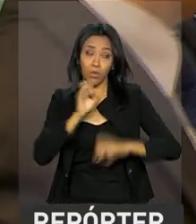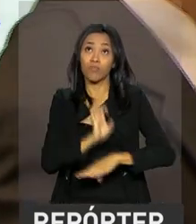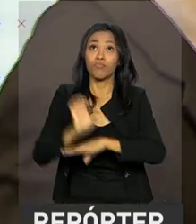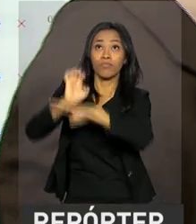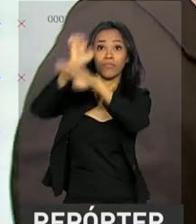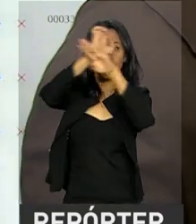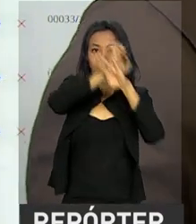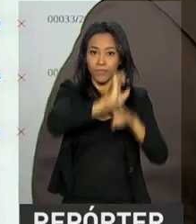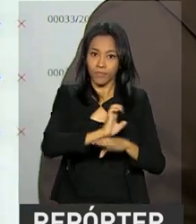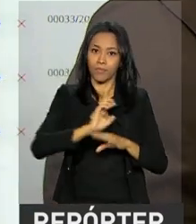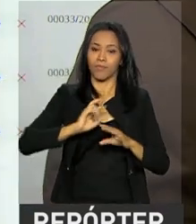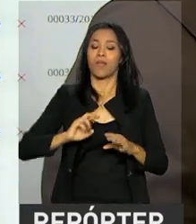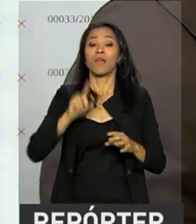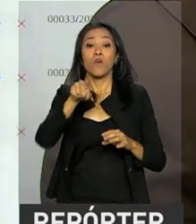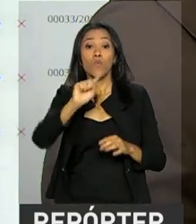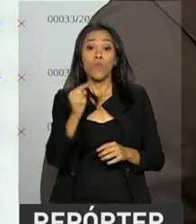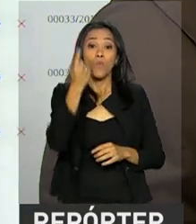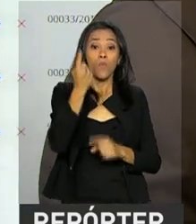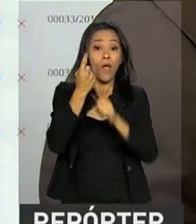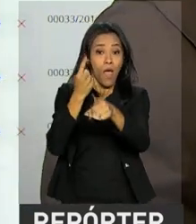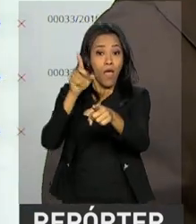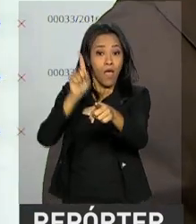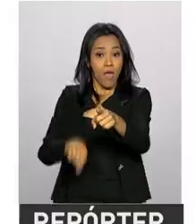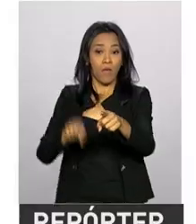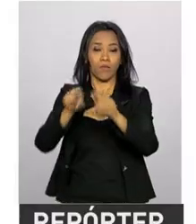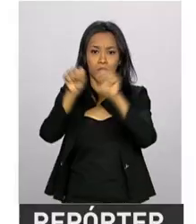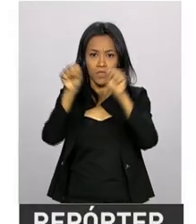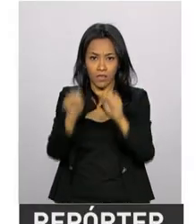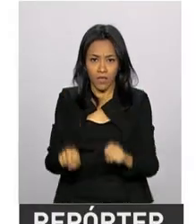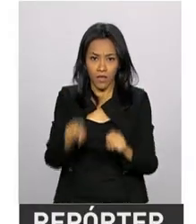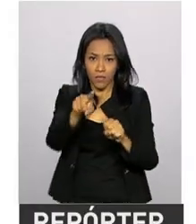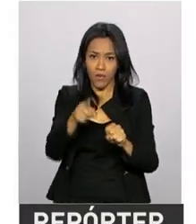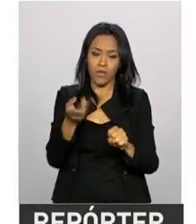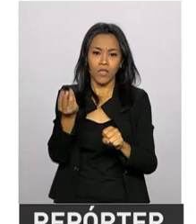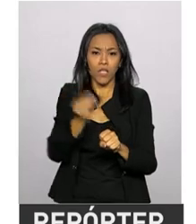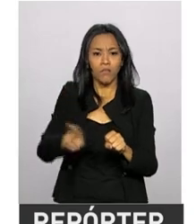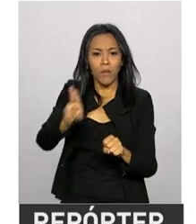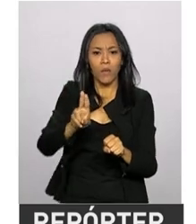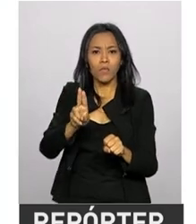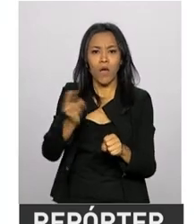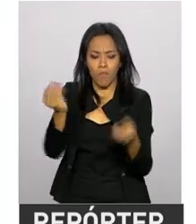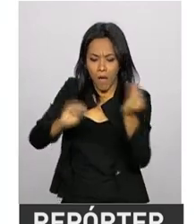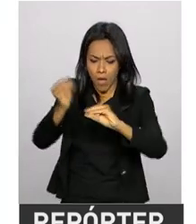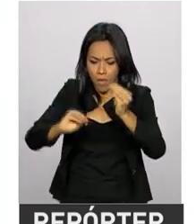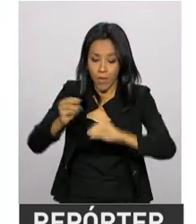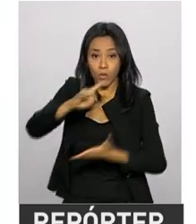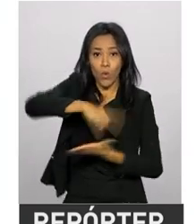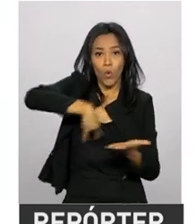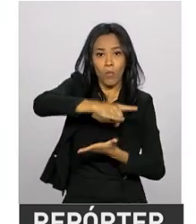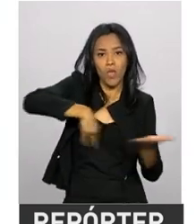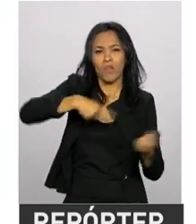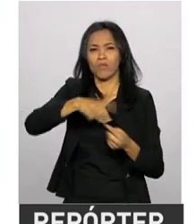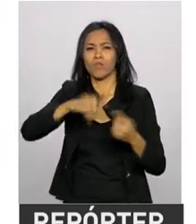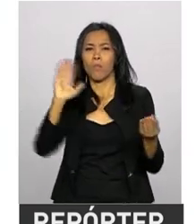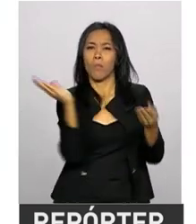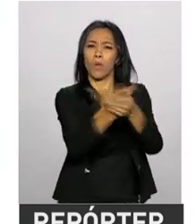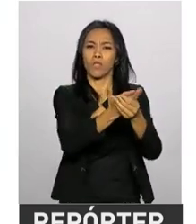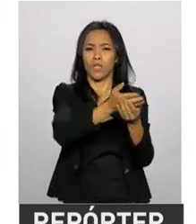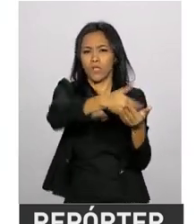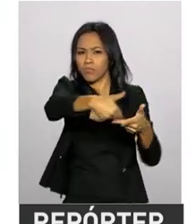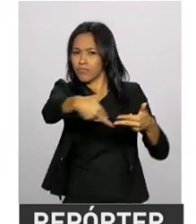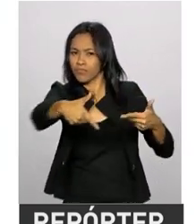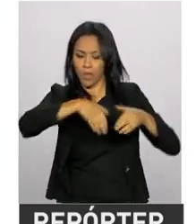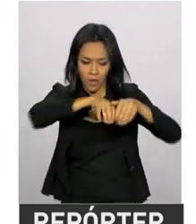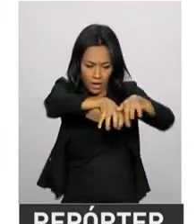premiadas é o sistema eletrônico de tramitação de documentos criado para movimentar processos e arquivos